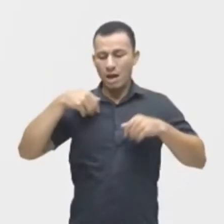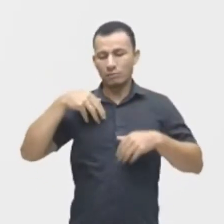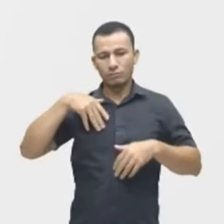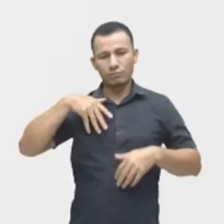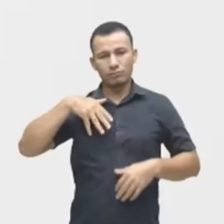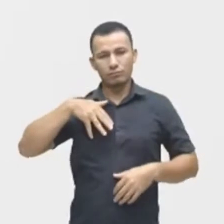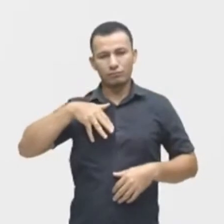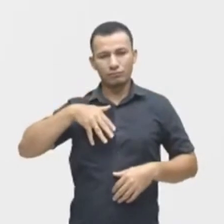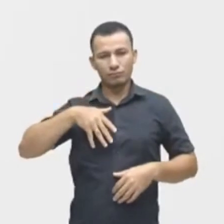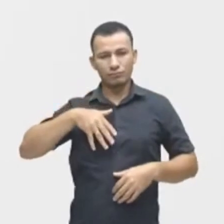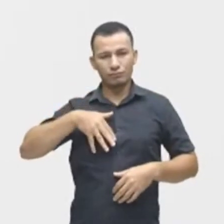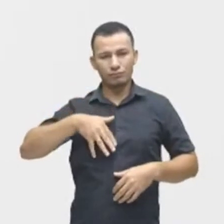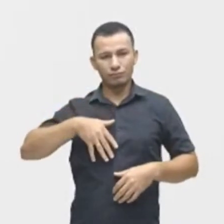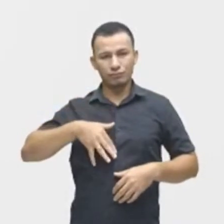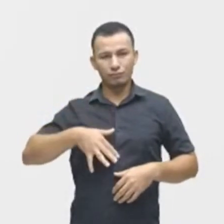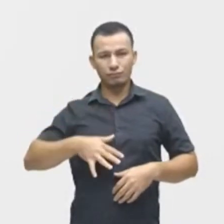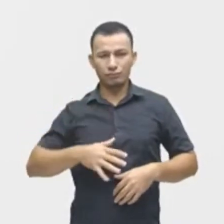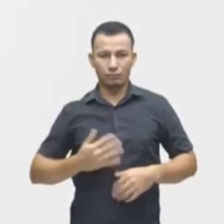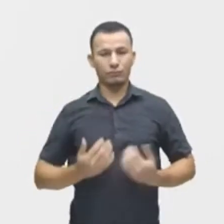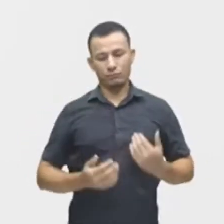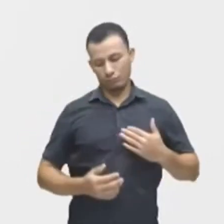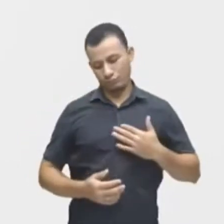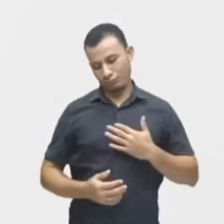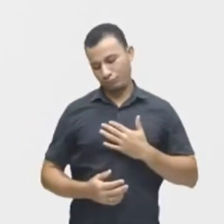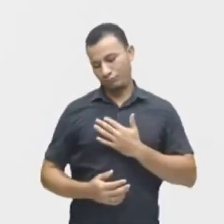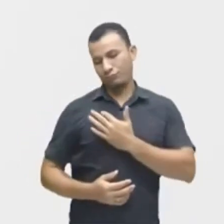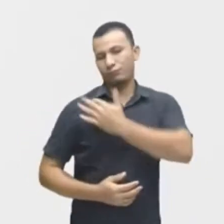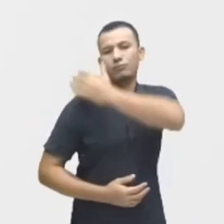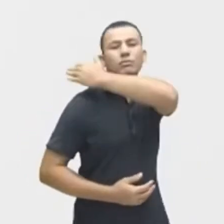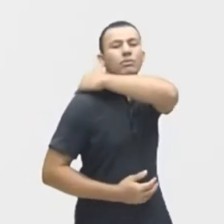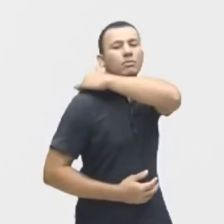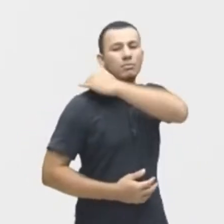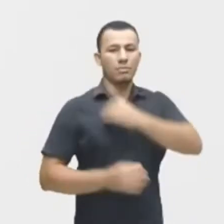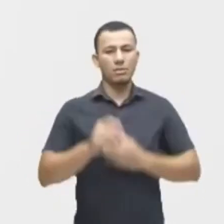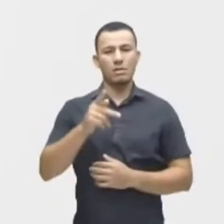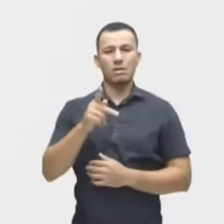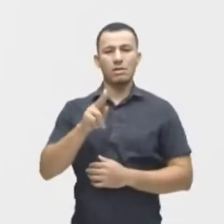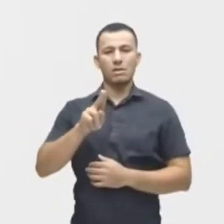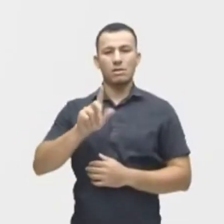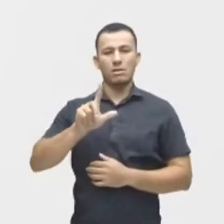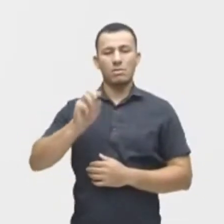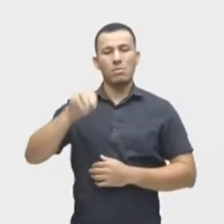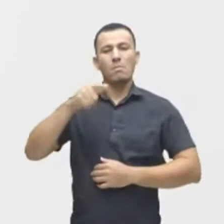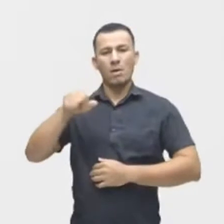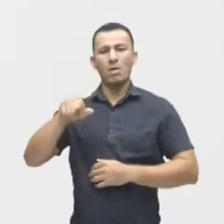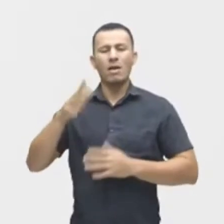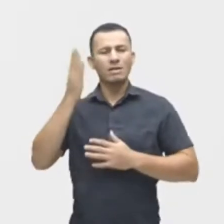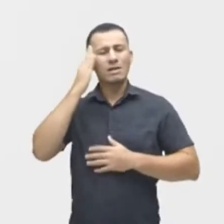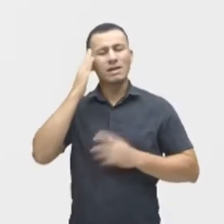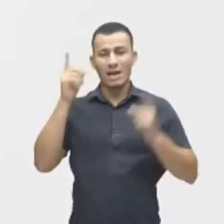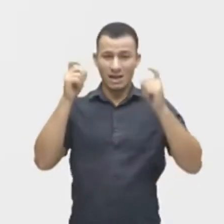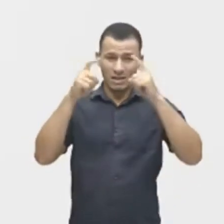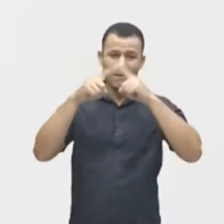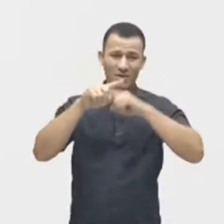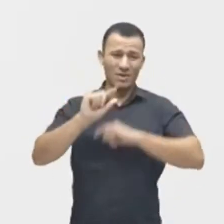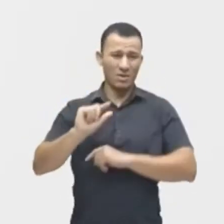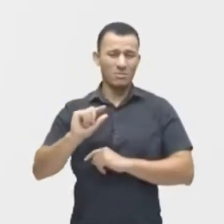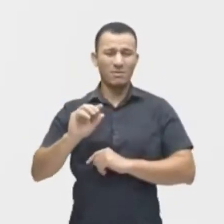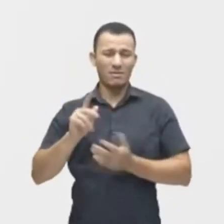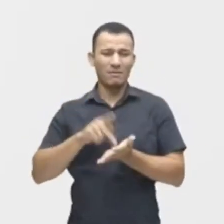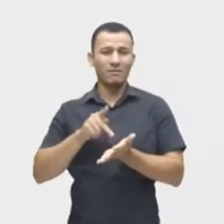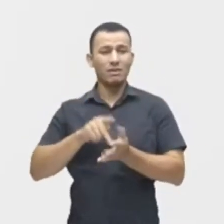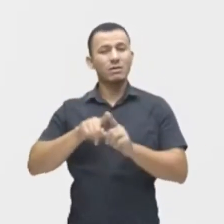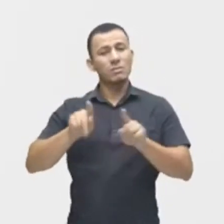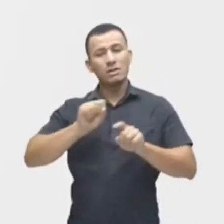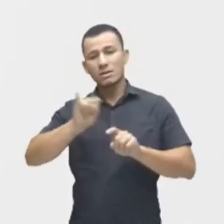ventrículo direito para o pulmão. Tudo bem? É um pouco complexo? É, mas se nós prestarmos atenção,